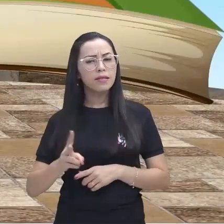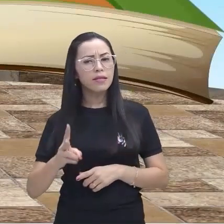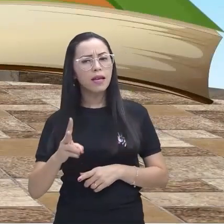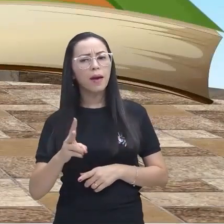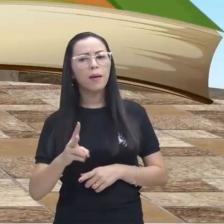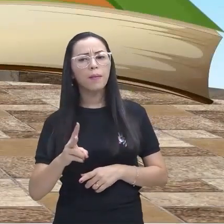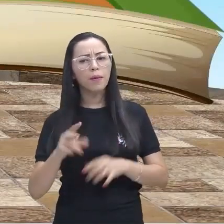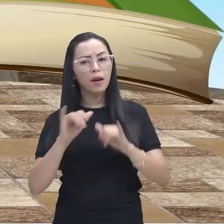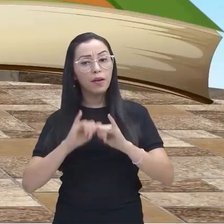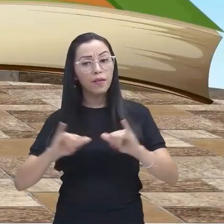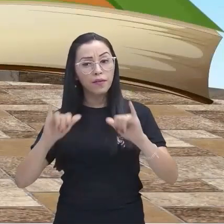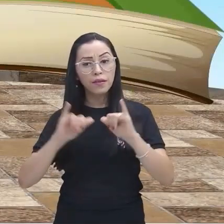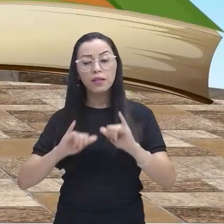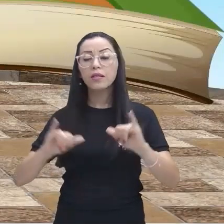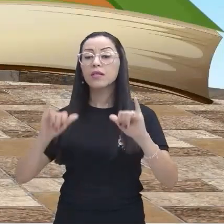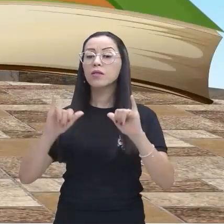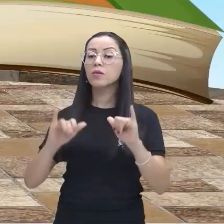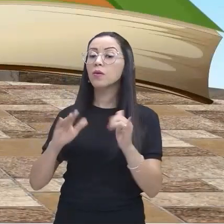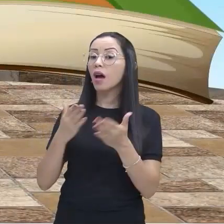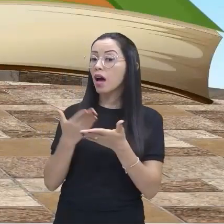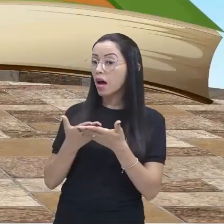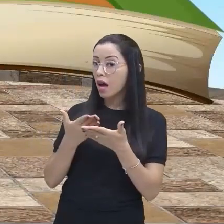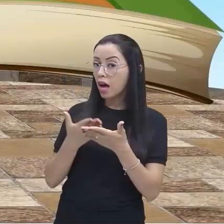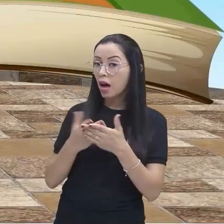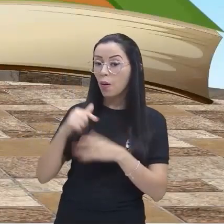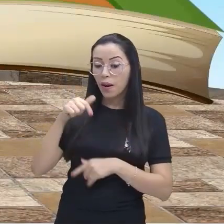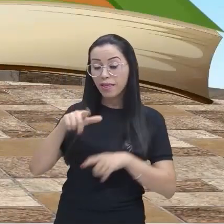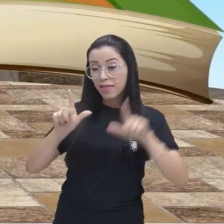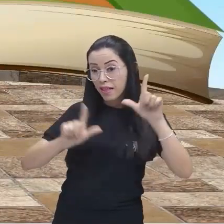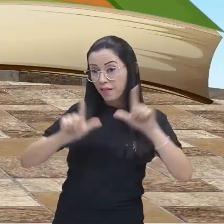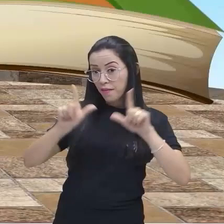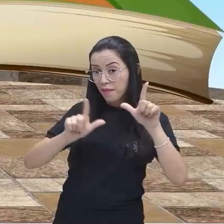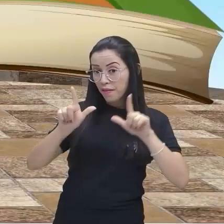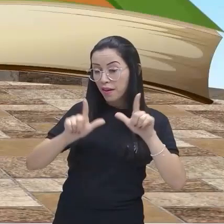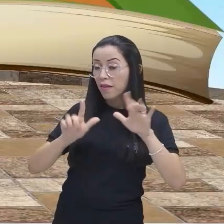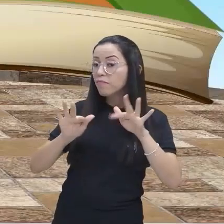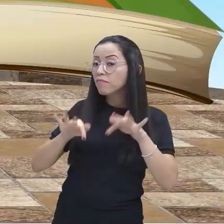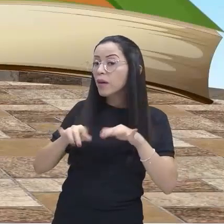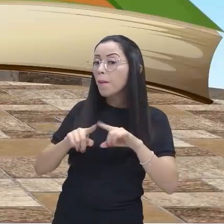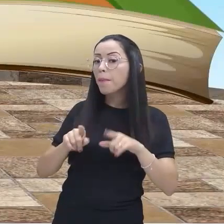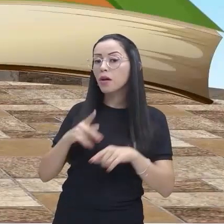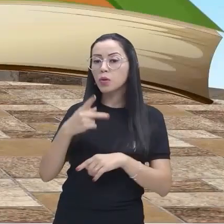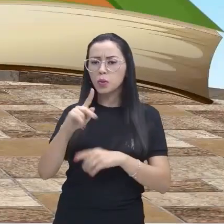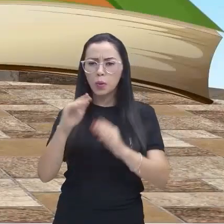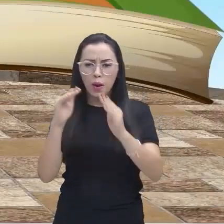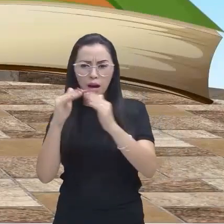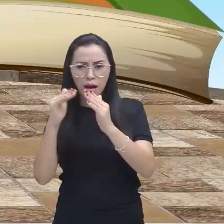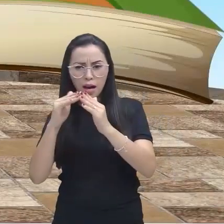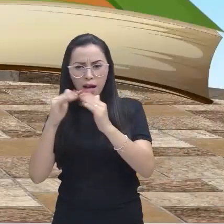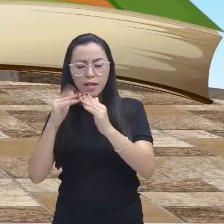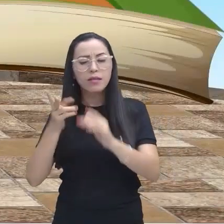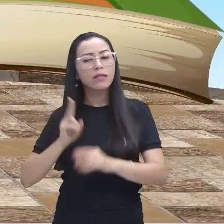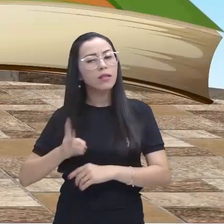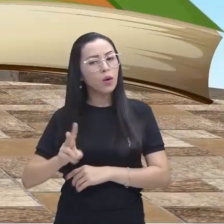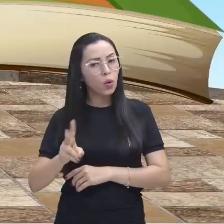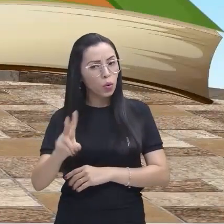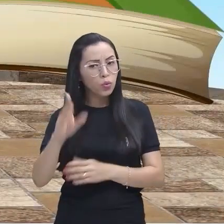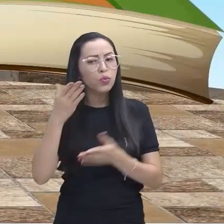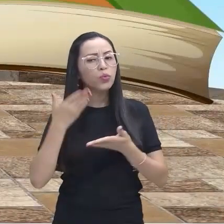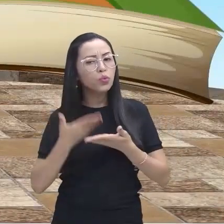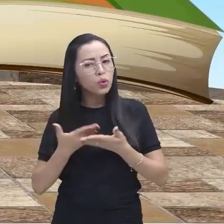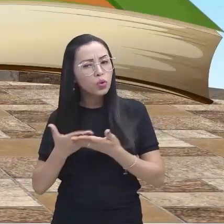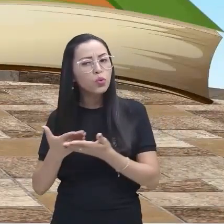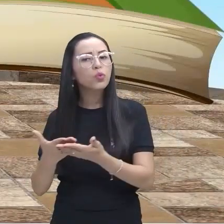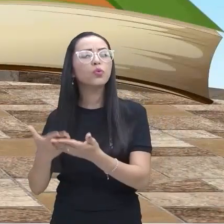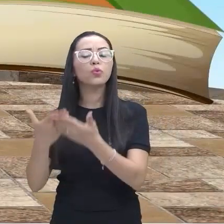falo, a aula acabou na TV, porque em casa ela vai continuar ao longo